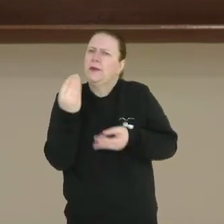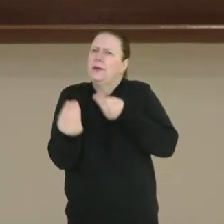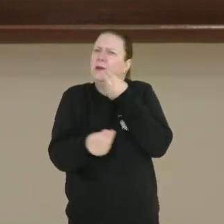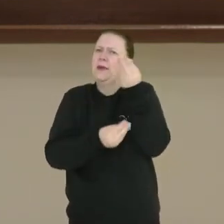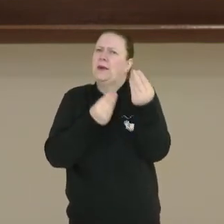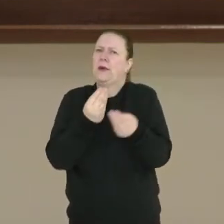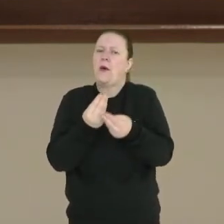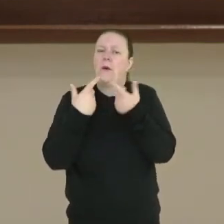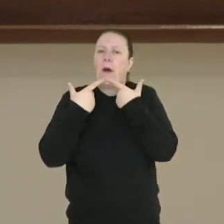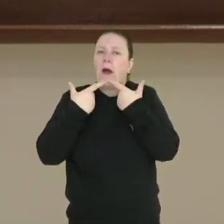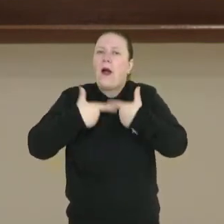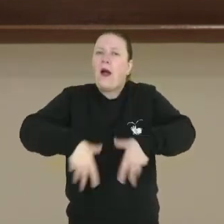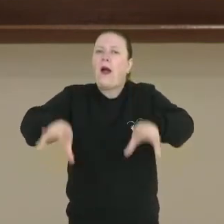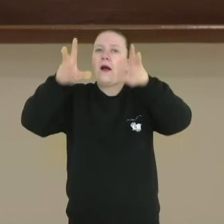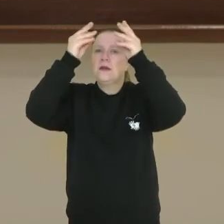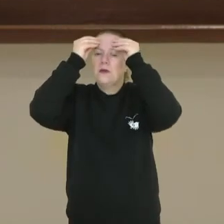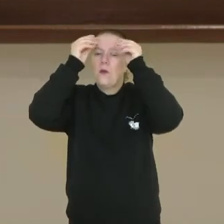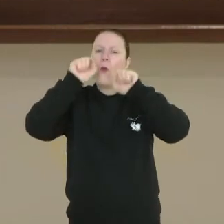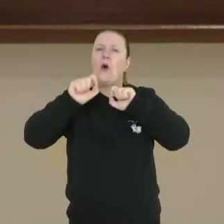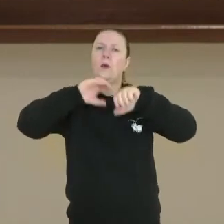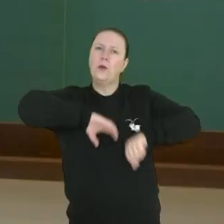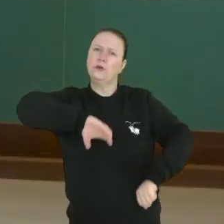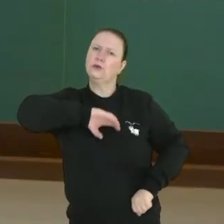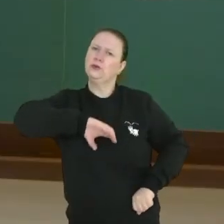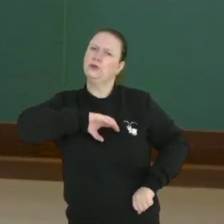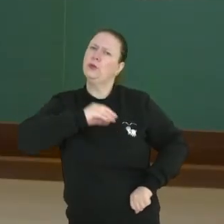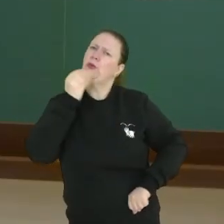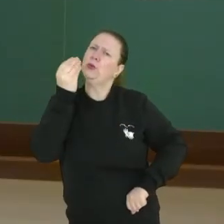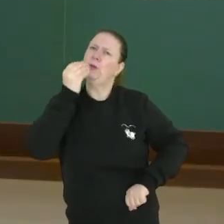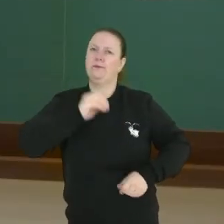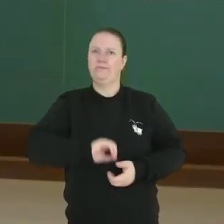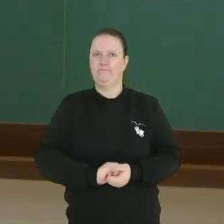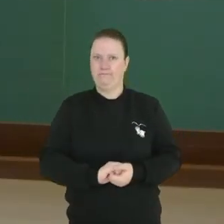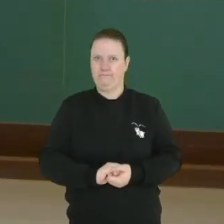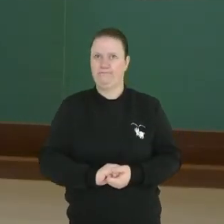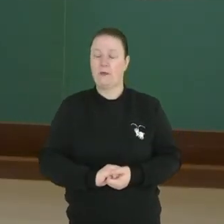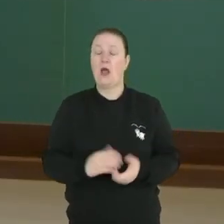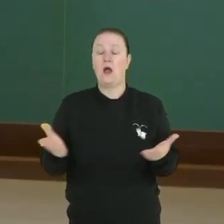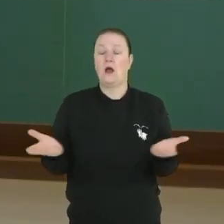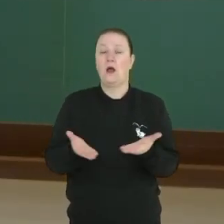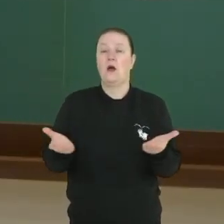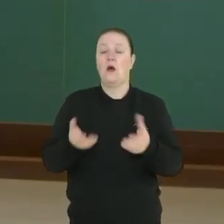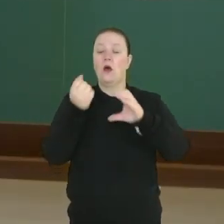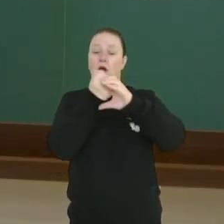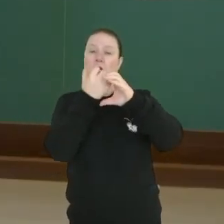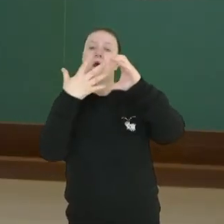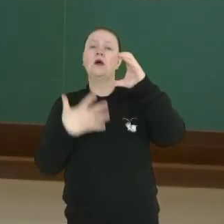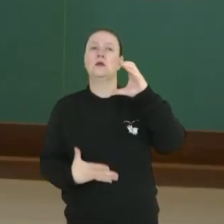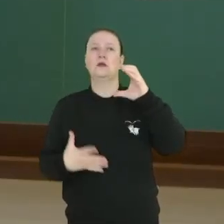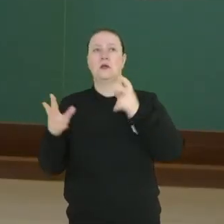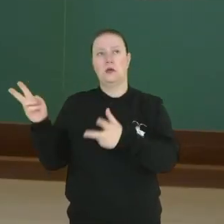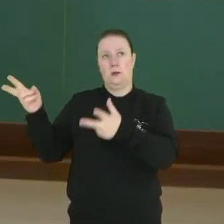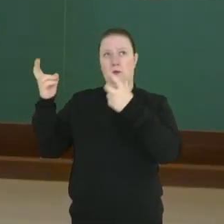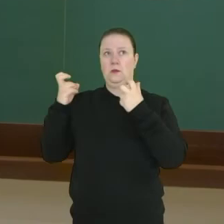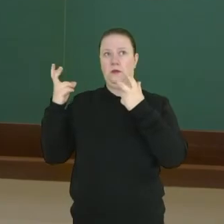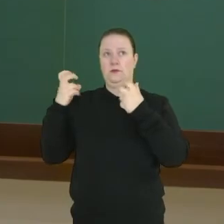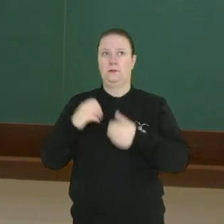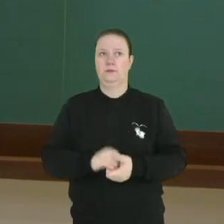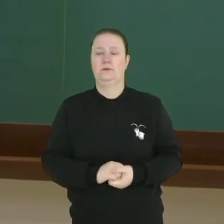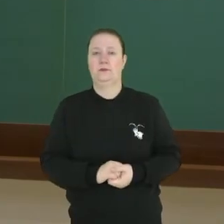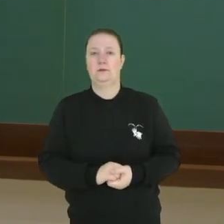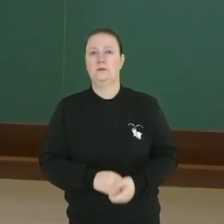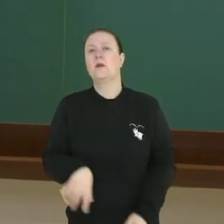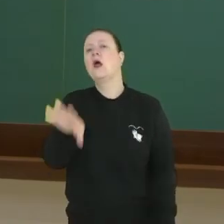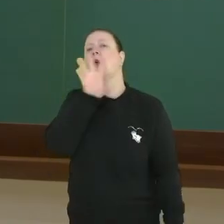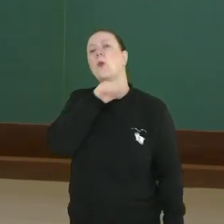língua portuguesa? Observe lá. Sobre o texto oral, que características então que nós podemos observar? Ele é mais